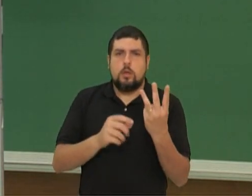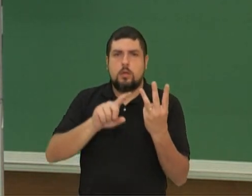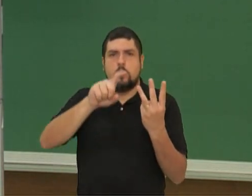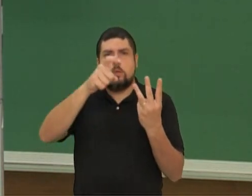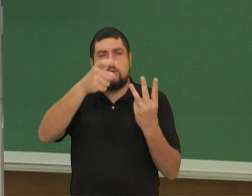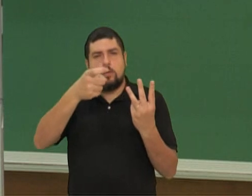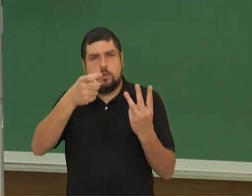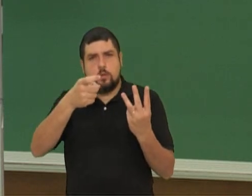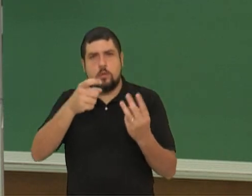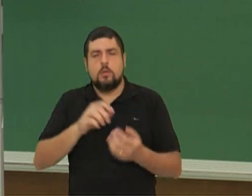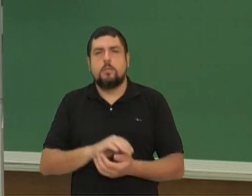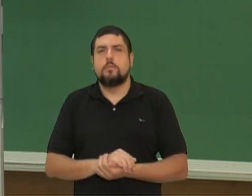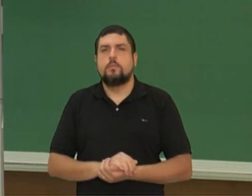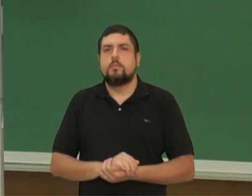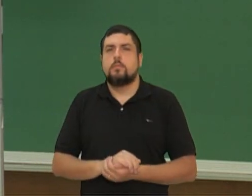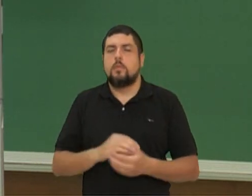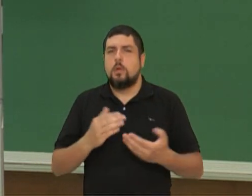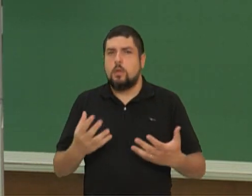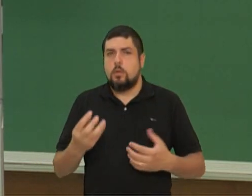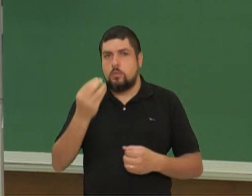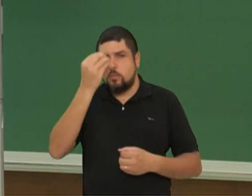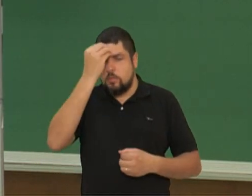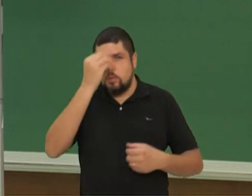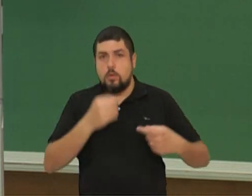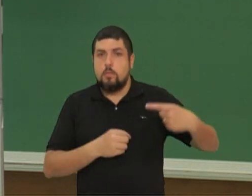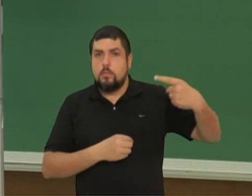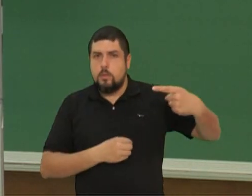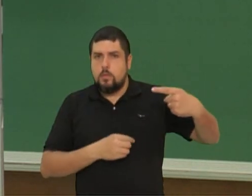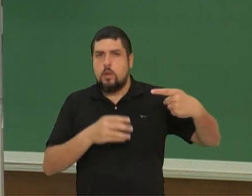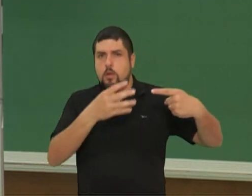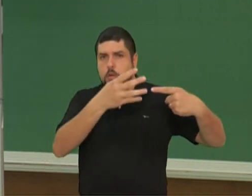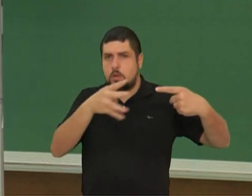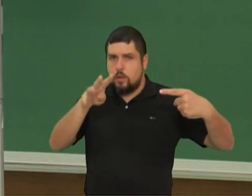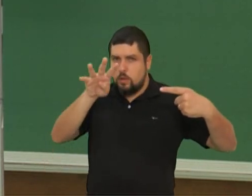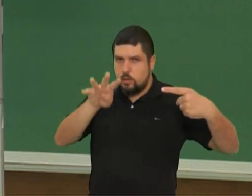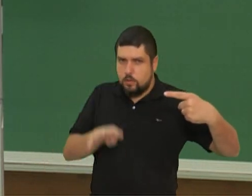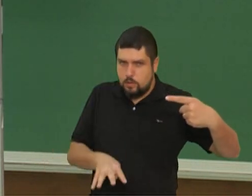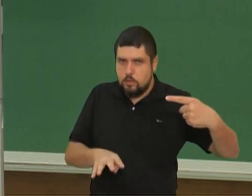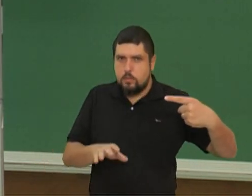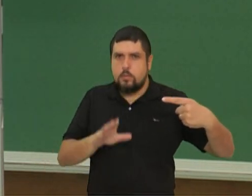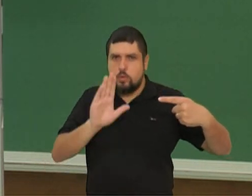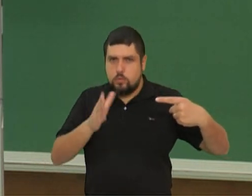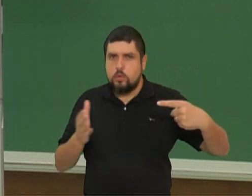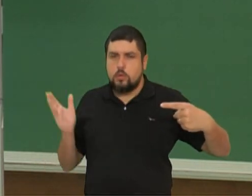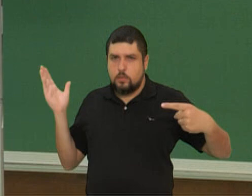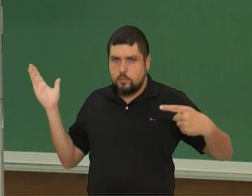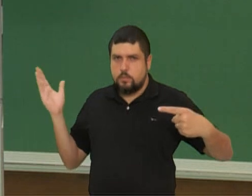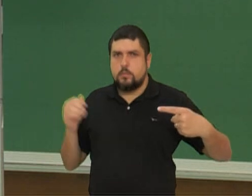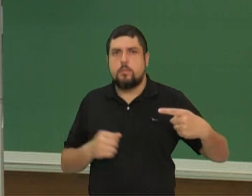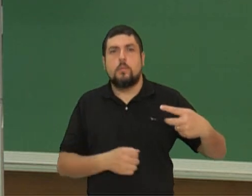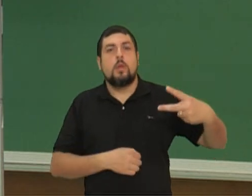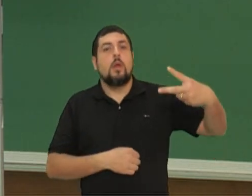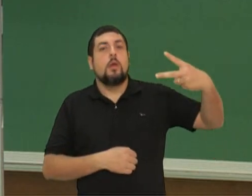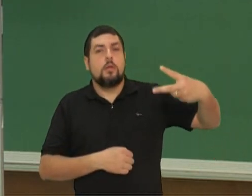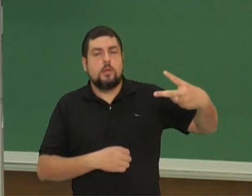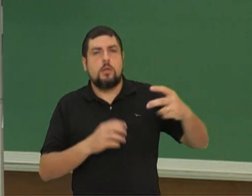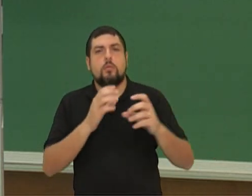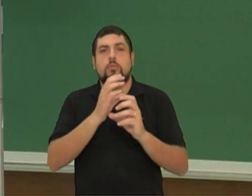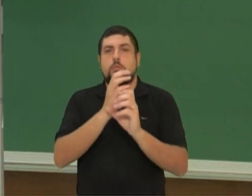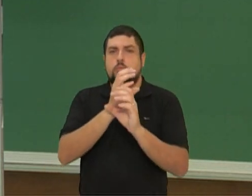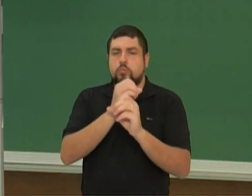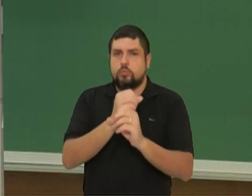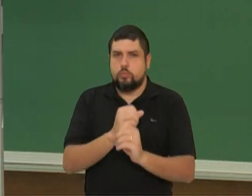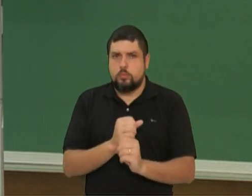x. Lembra? Primeiro passo, a tabela, o professor já iniciou aqui. Segundo passo, calcular os valores